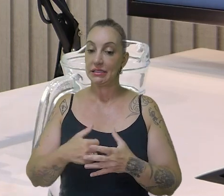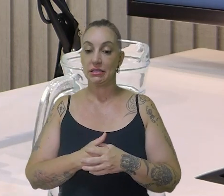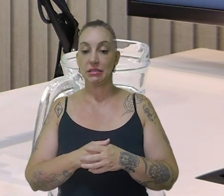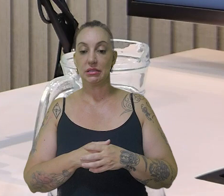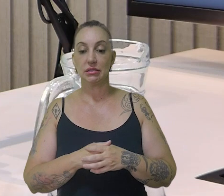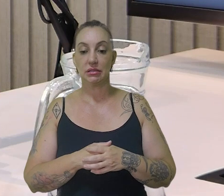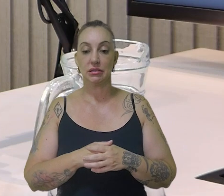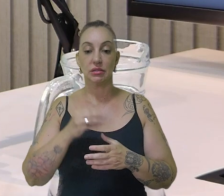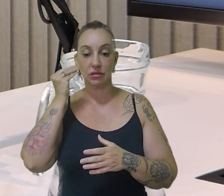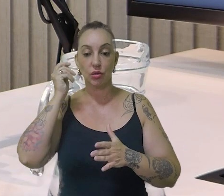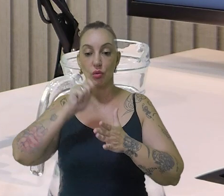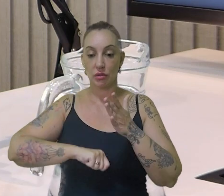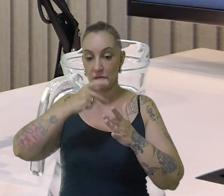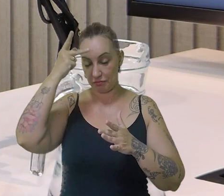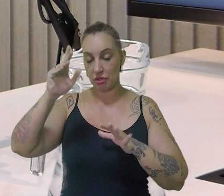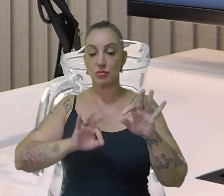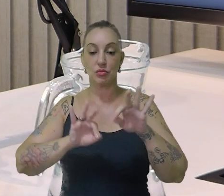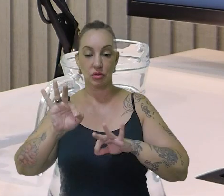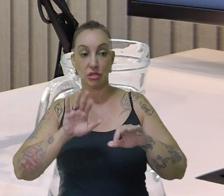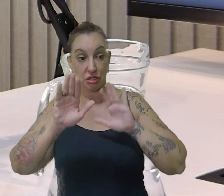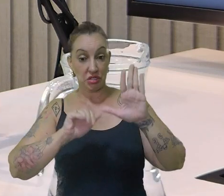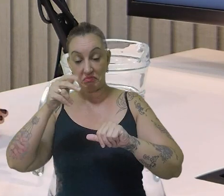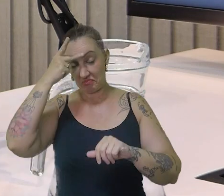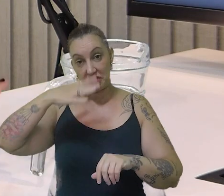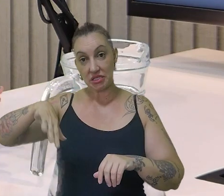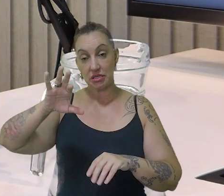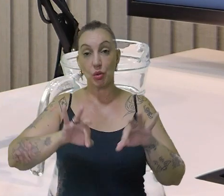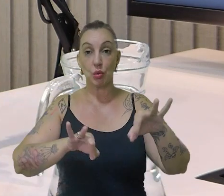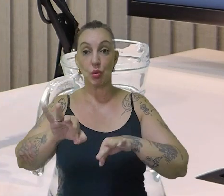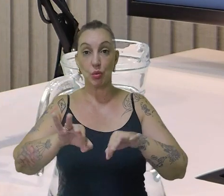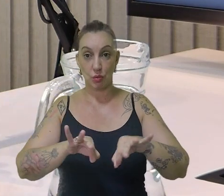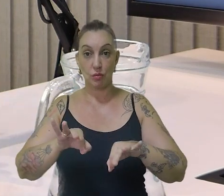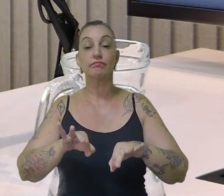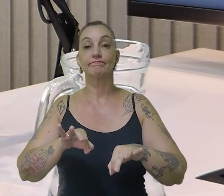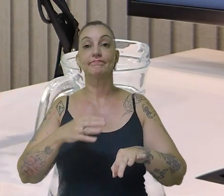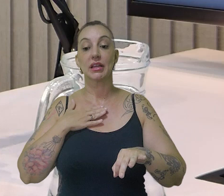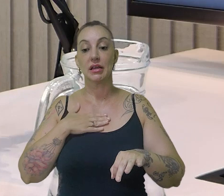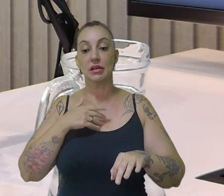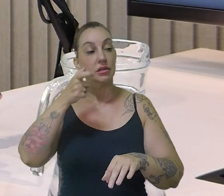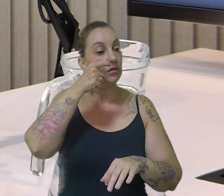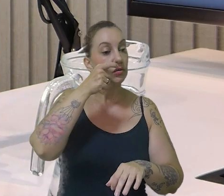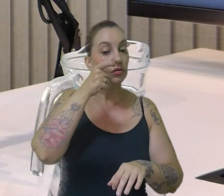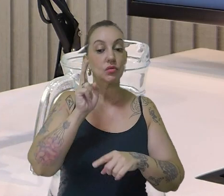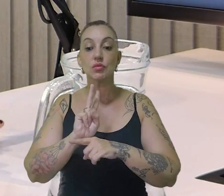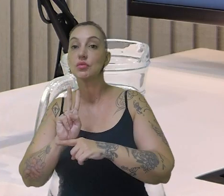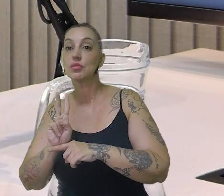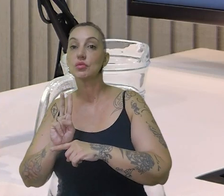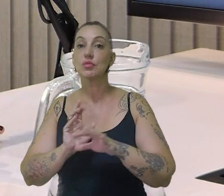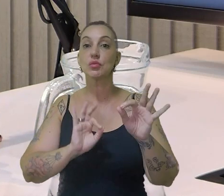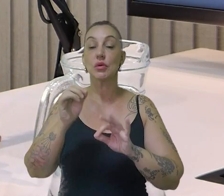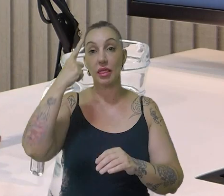eu tenho contratado pessoas para fazer a montagem tenho chamado pessoas para fazer a programação e a operação e eu fico só no